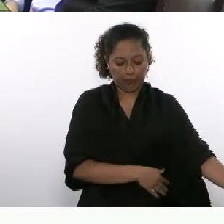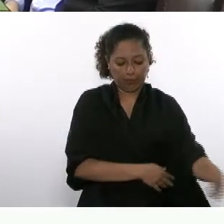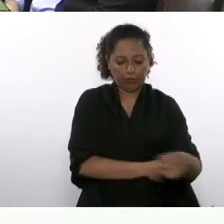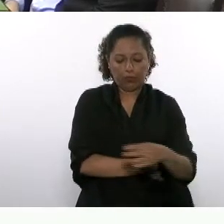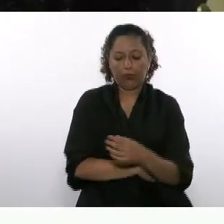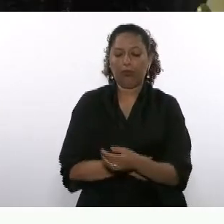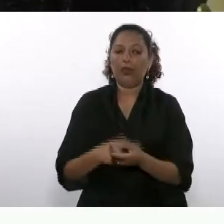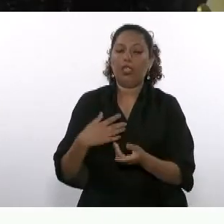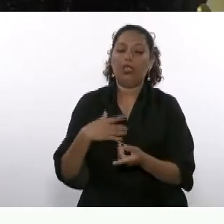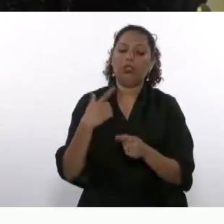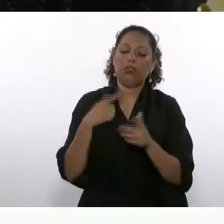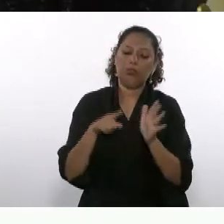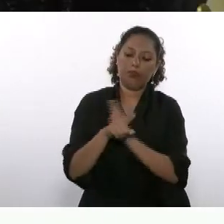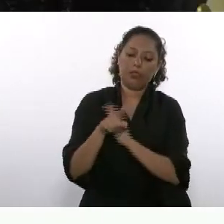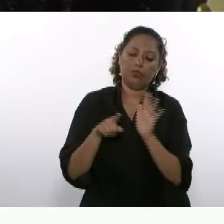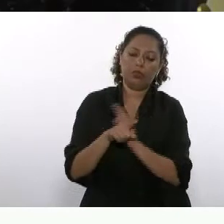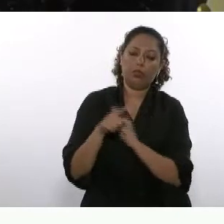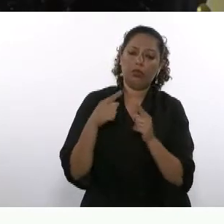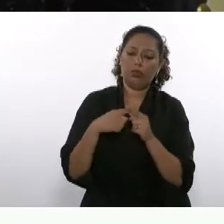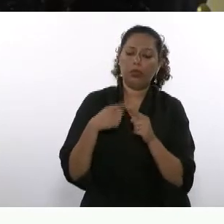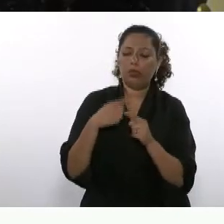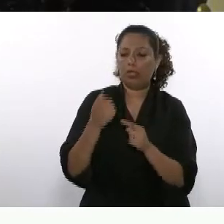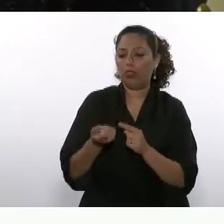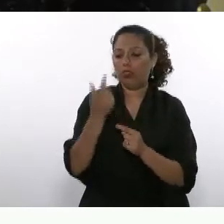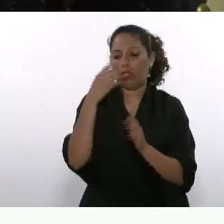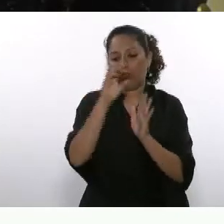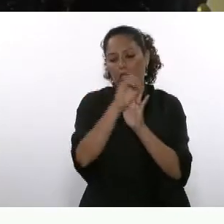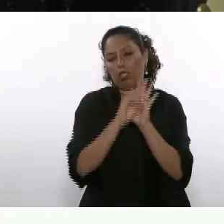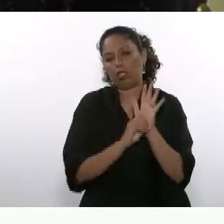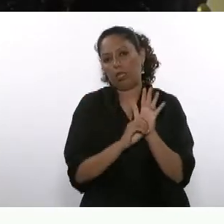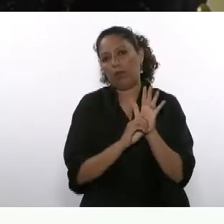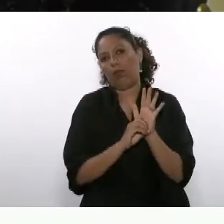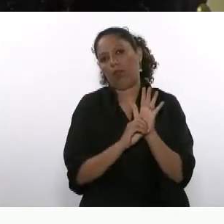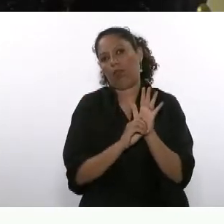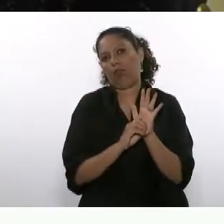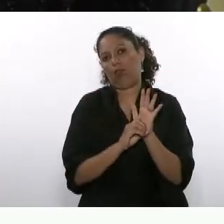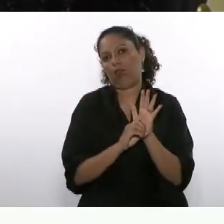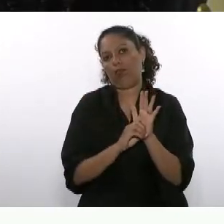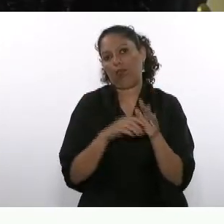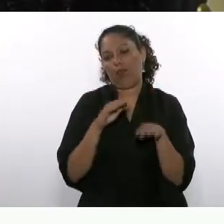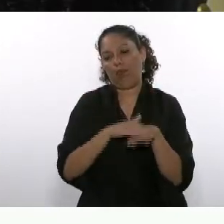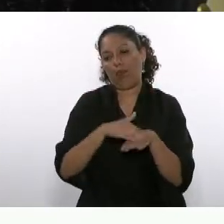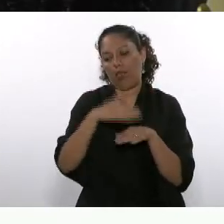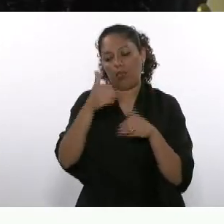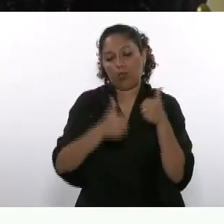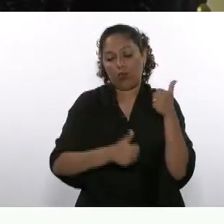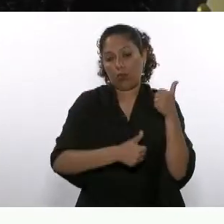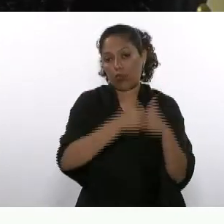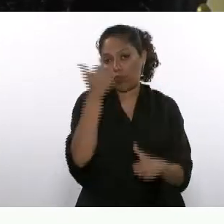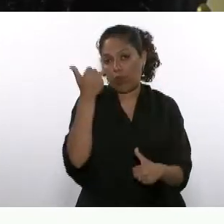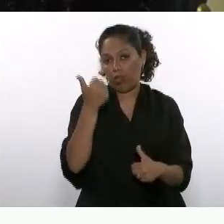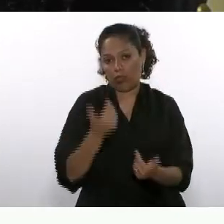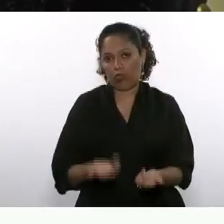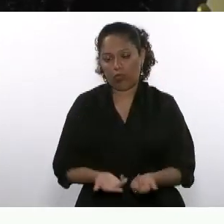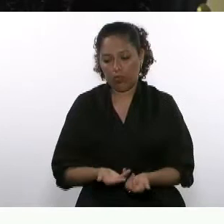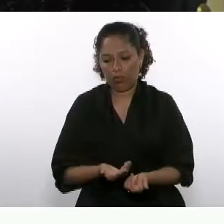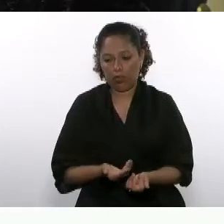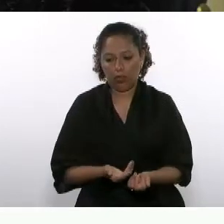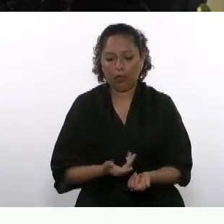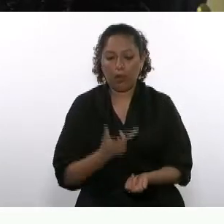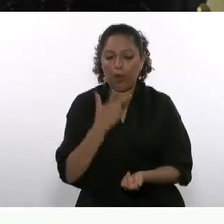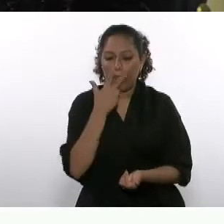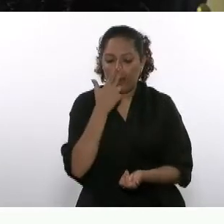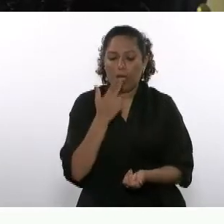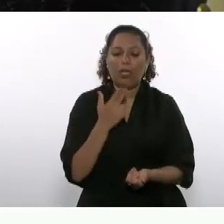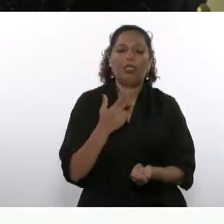falsa impressão quando a gente observa Exatamente. um orçamento, por exemplo, maior do que o do esporte, e Exatamente. para um gasto que efetivamente o esporte